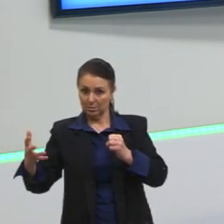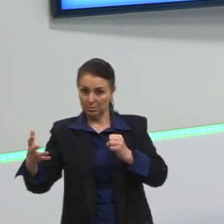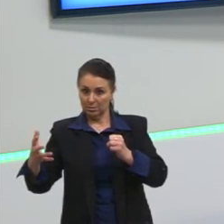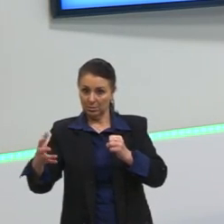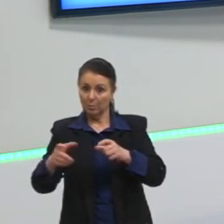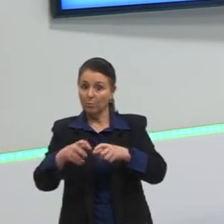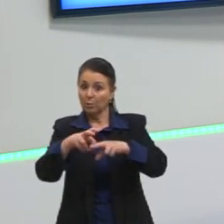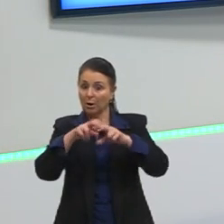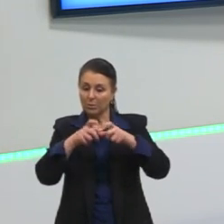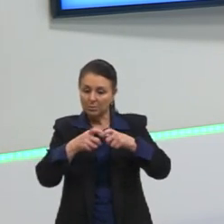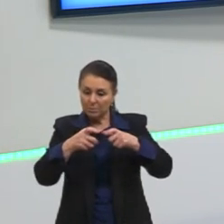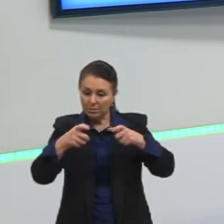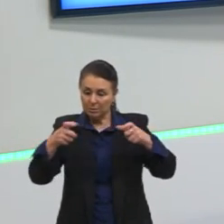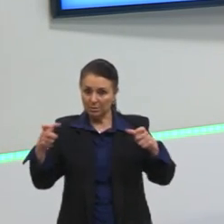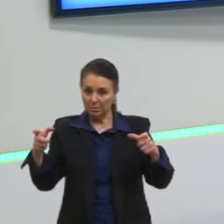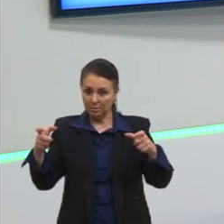ondas.